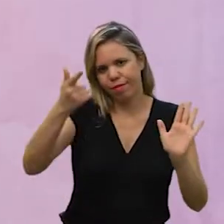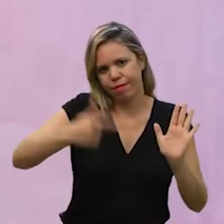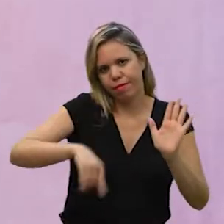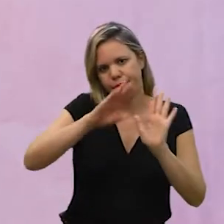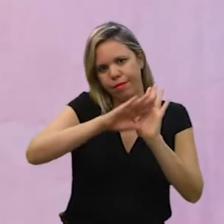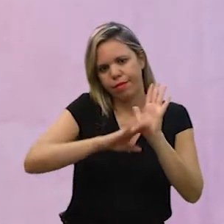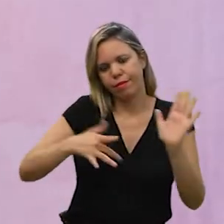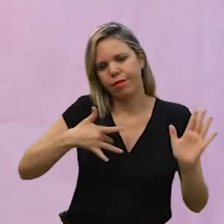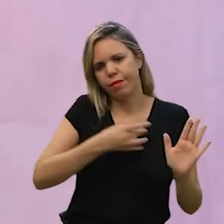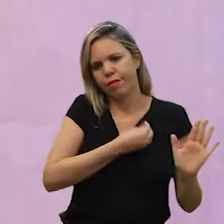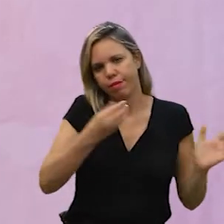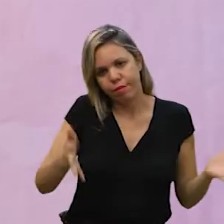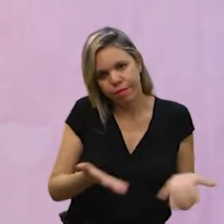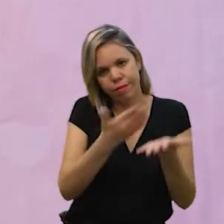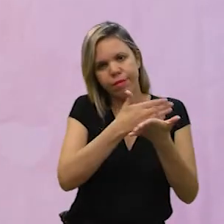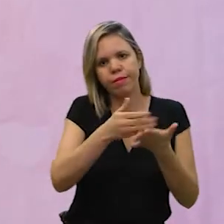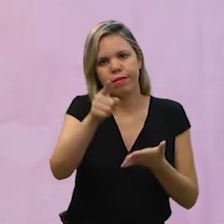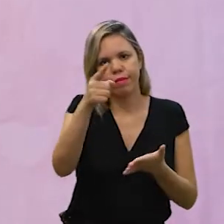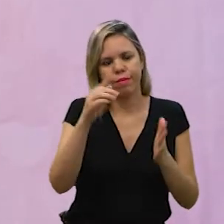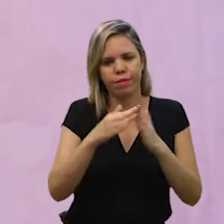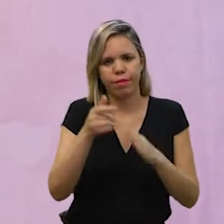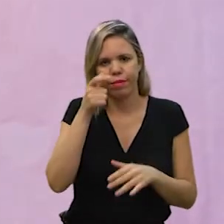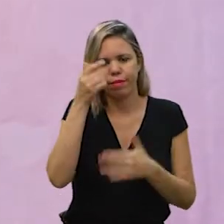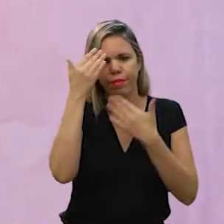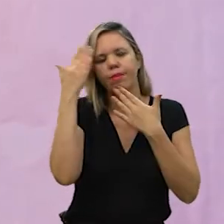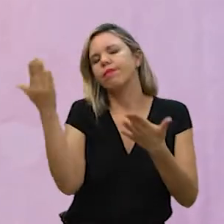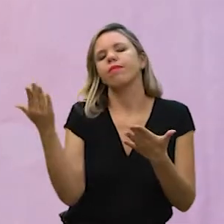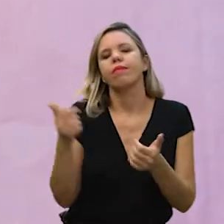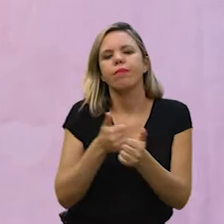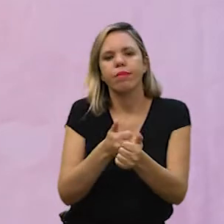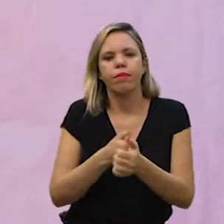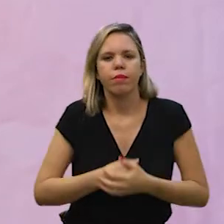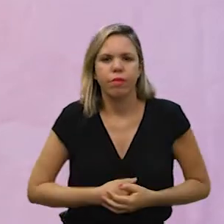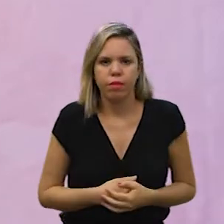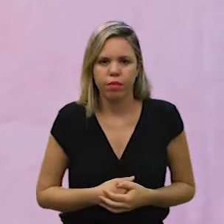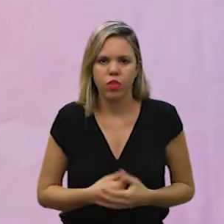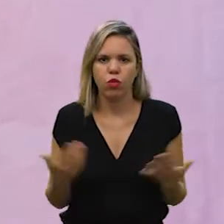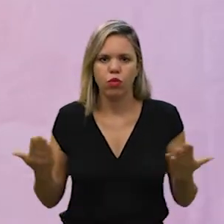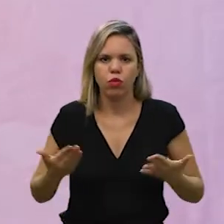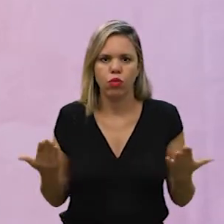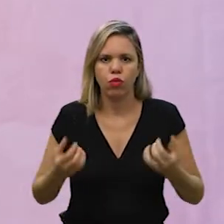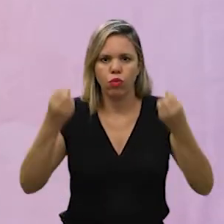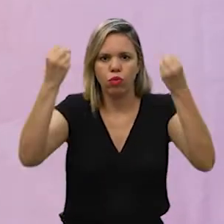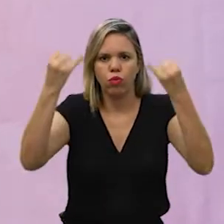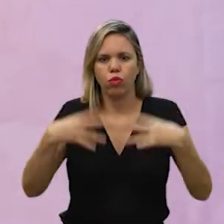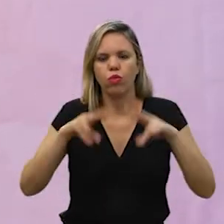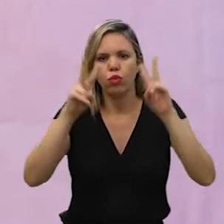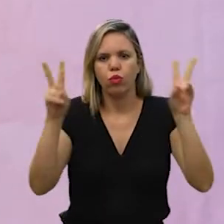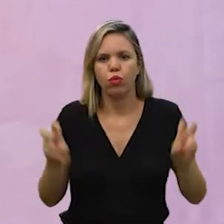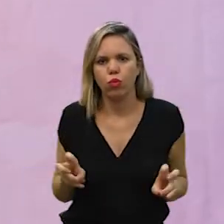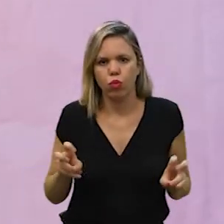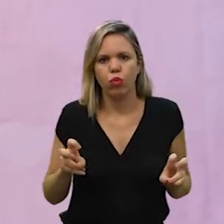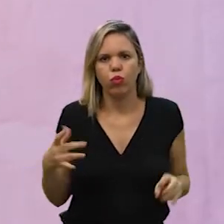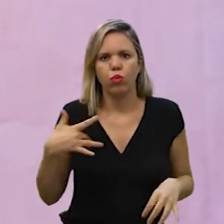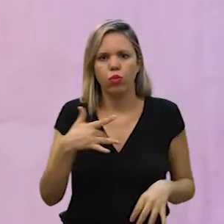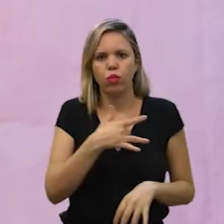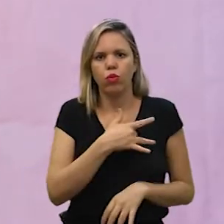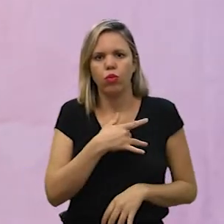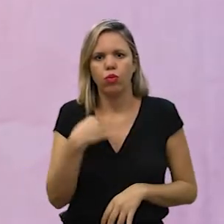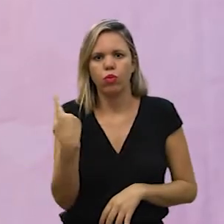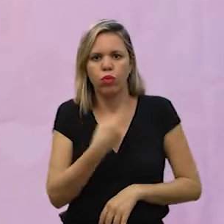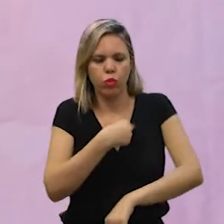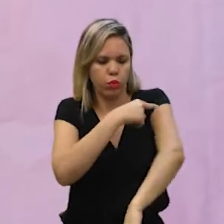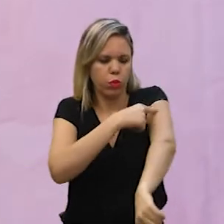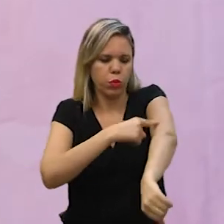Olá, mais um programa Saúde e Vida começando. A você de casa, muito obrigada pela companhia. Hoje a gente vai falar sobre a saúde